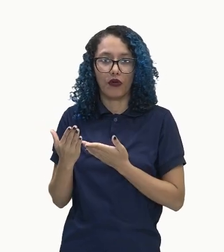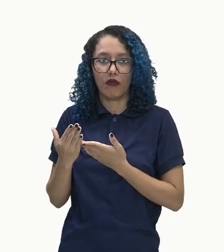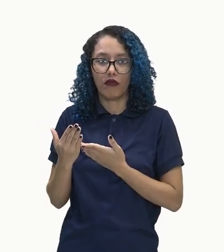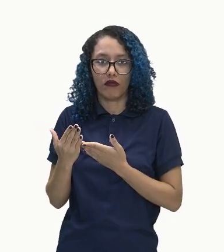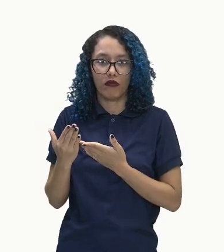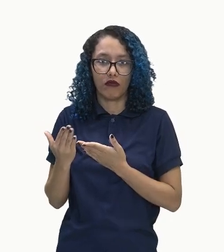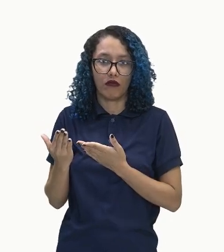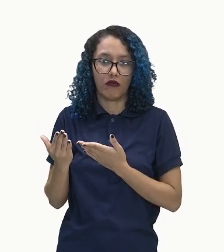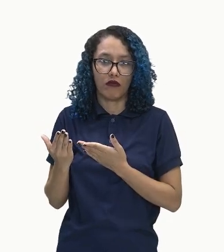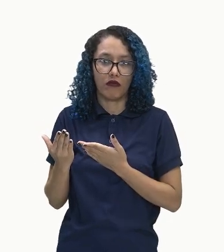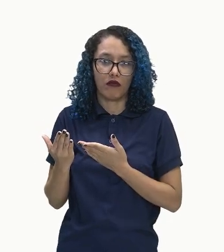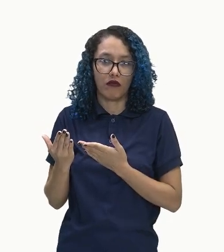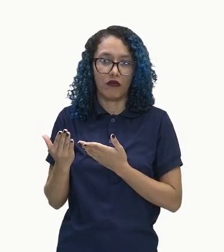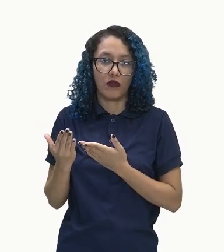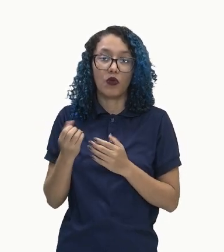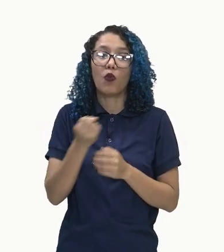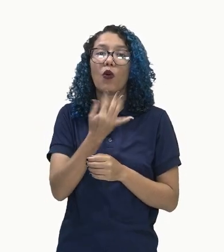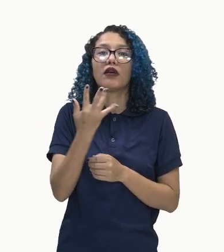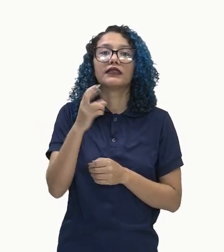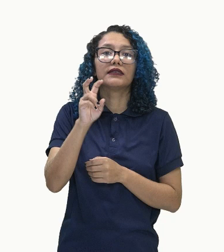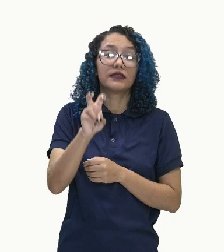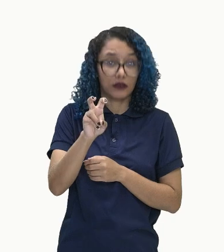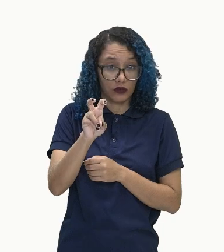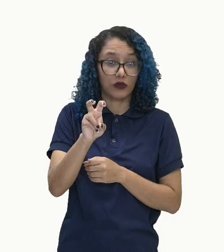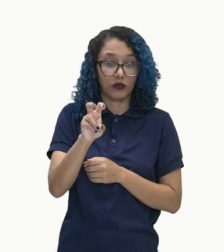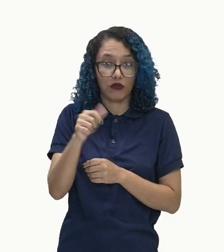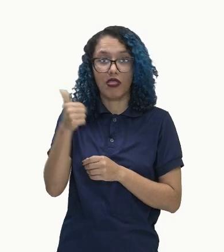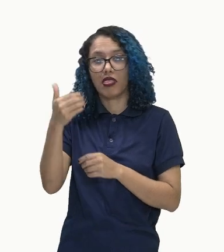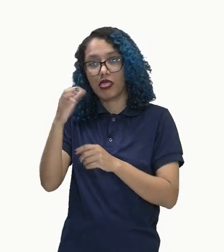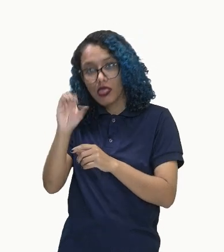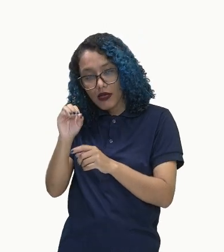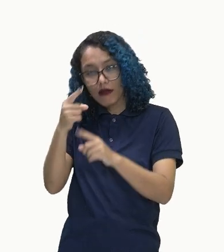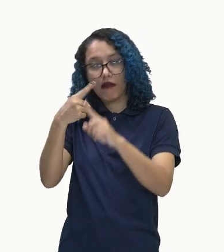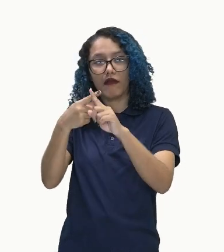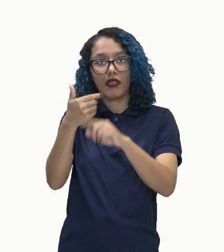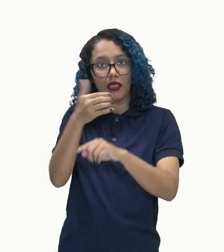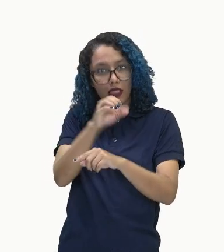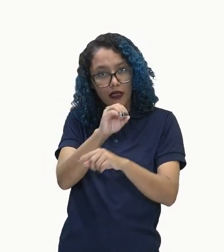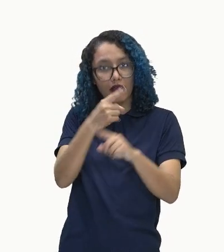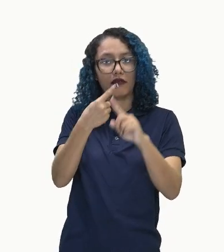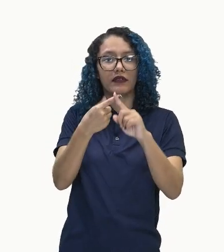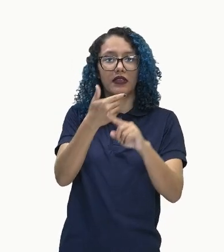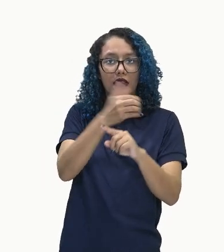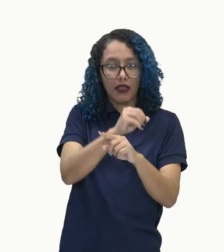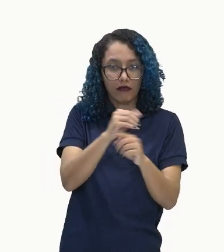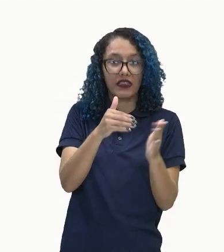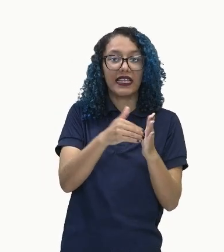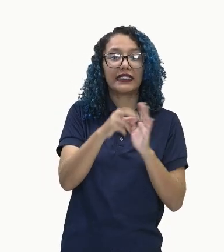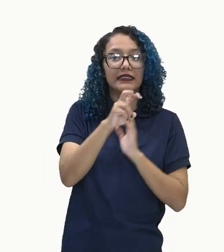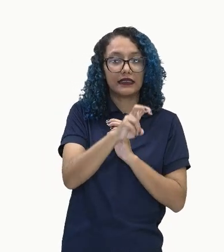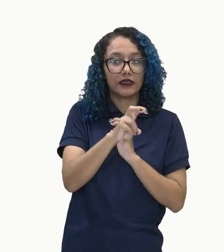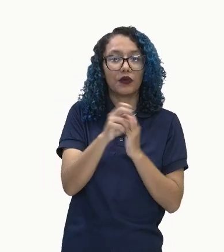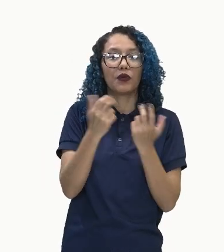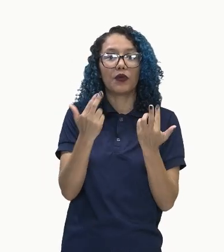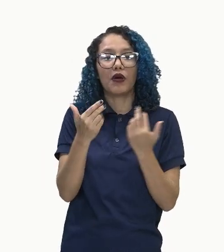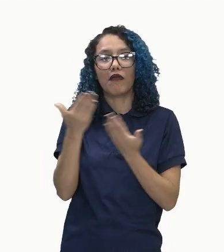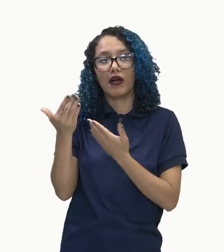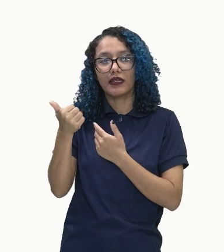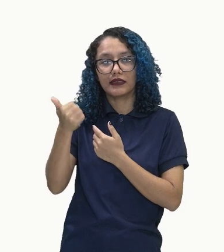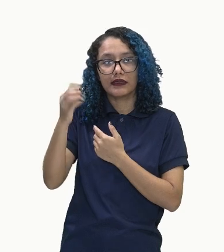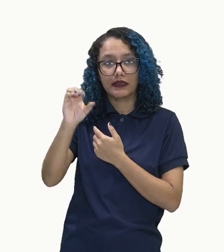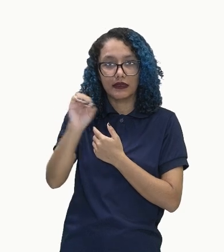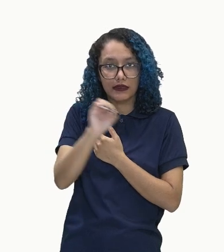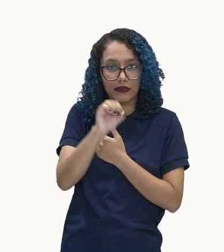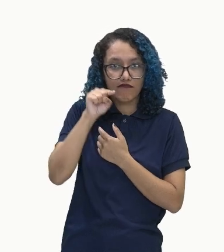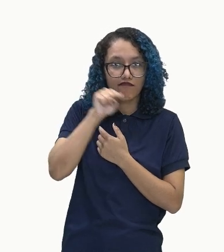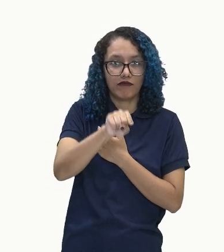vezes 10 vezes 10, isso aqui é a regra da potência, que é igual a 100.000. Tudo bem? Mas agora eu quero